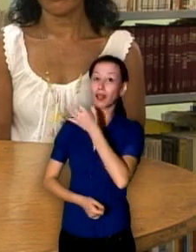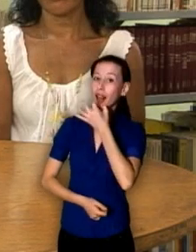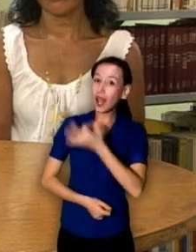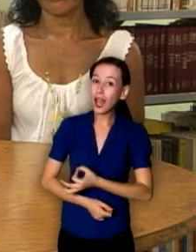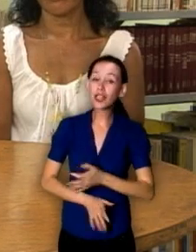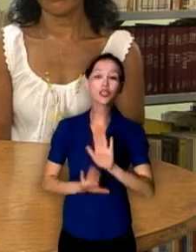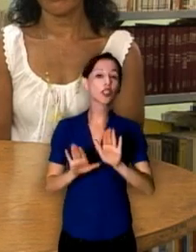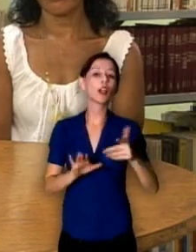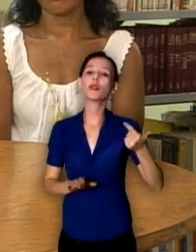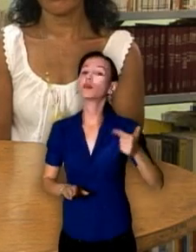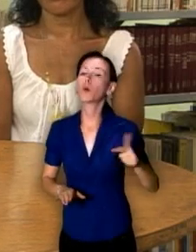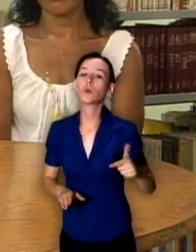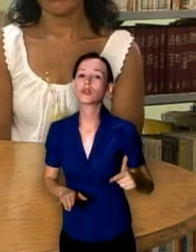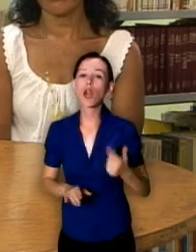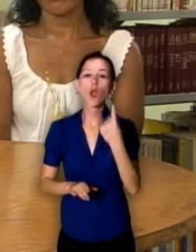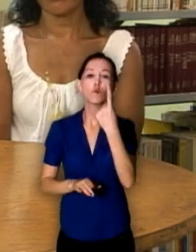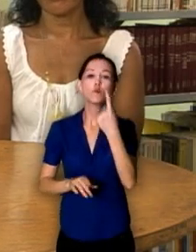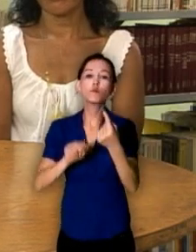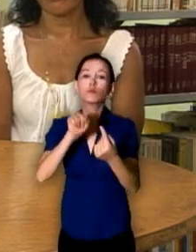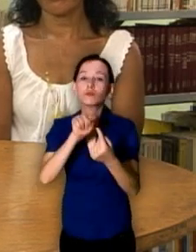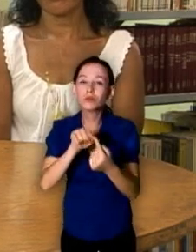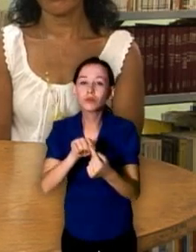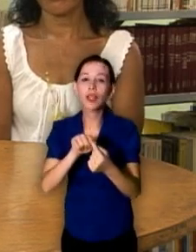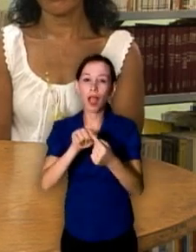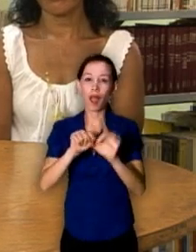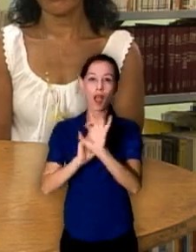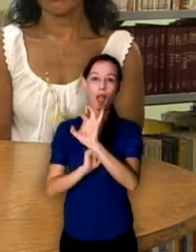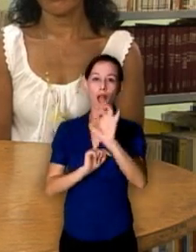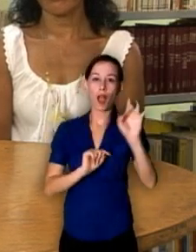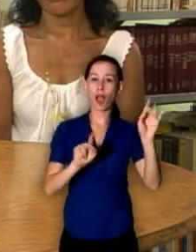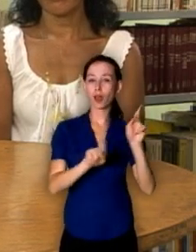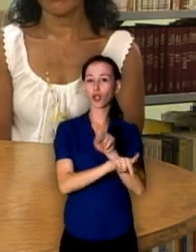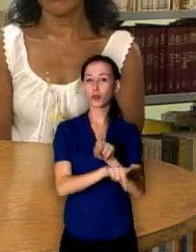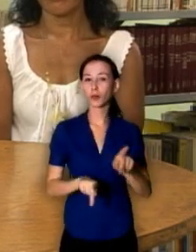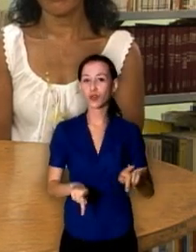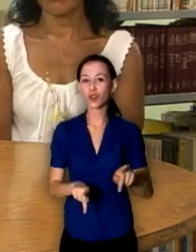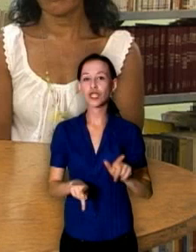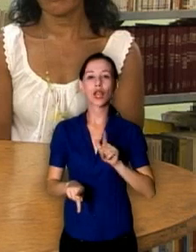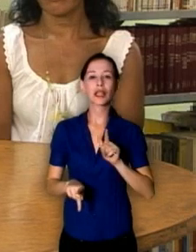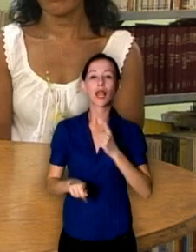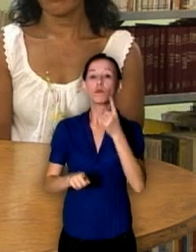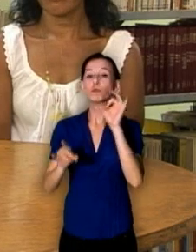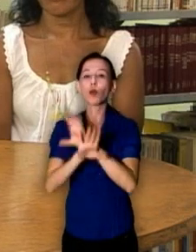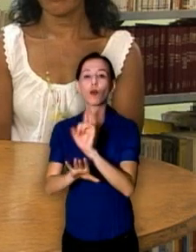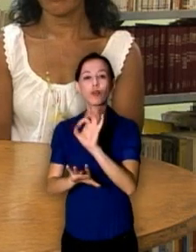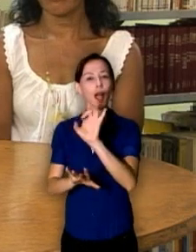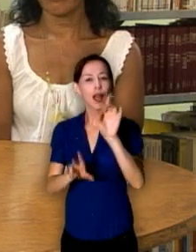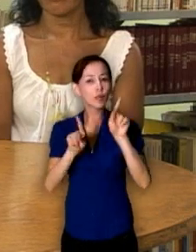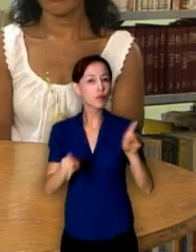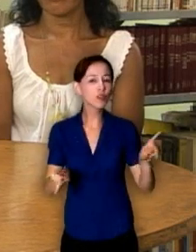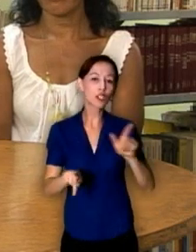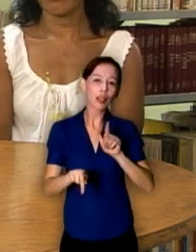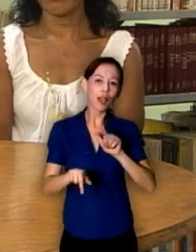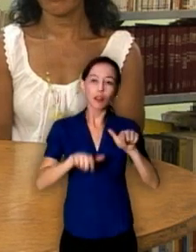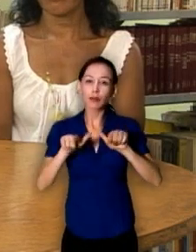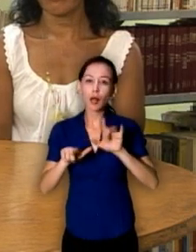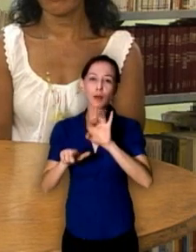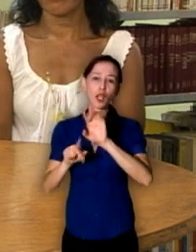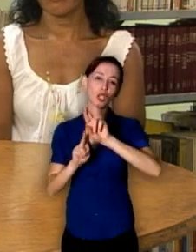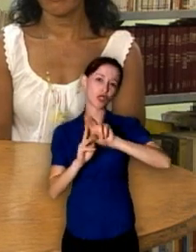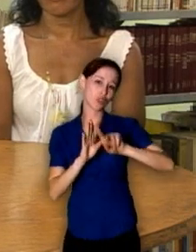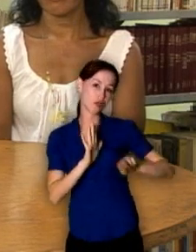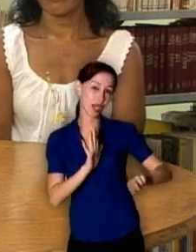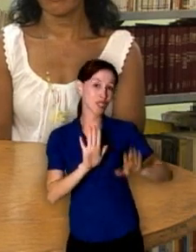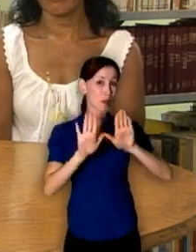existe uma fórmula, né? Que cada professor vai trilhar o caminho, mas ele tem que ter claro que ele só